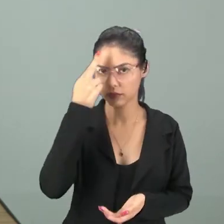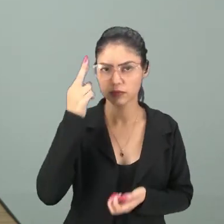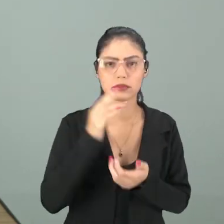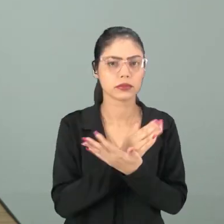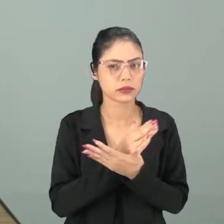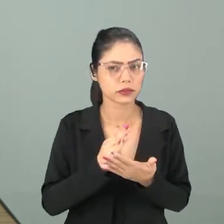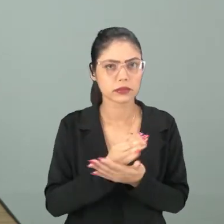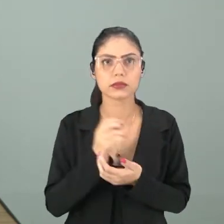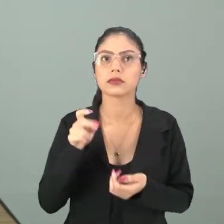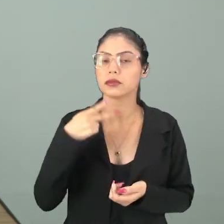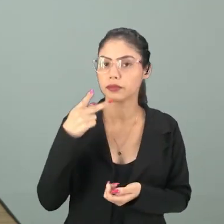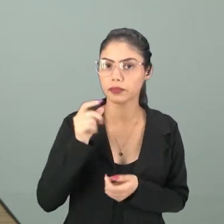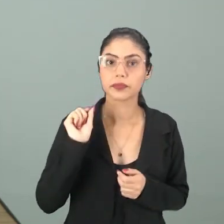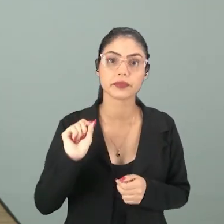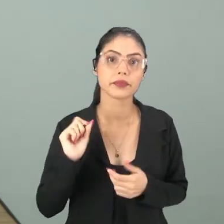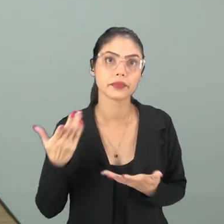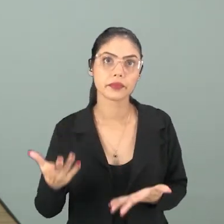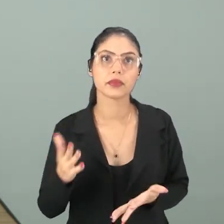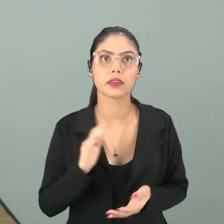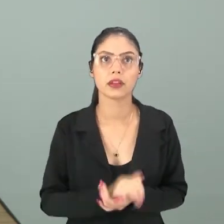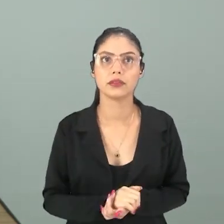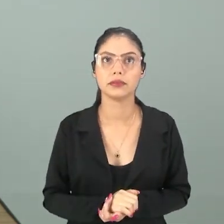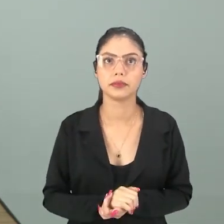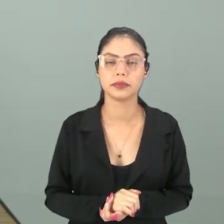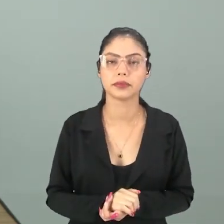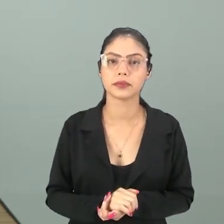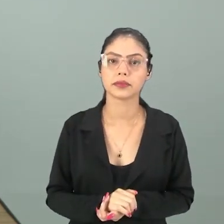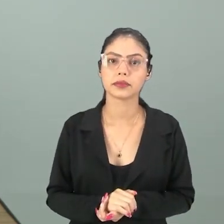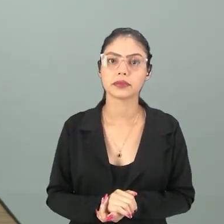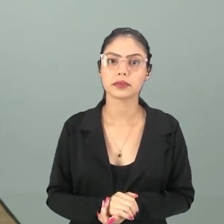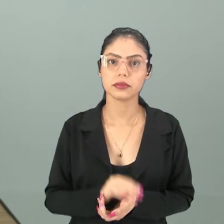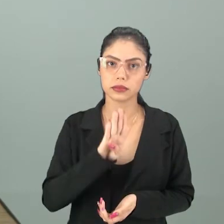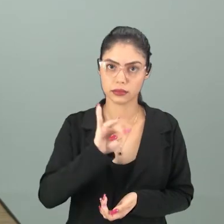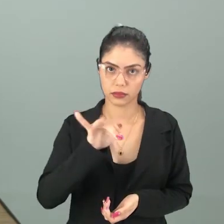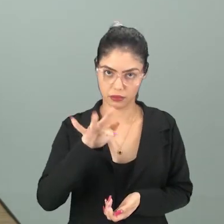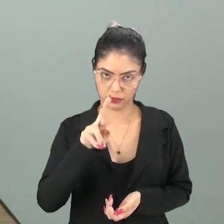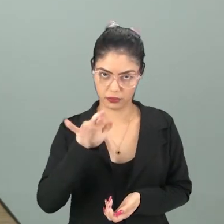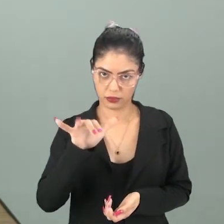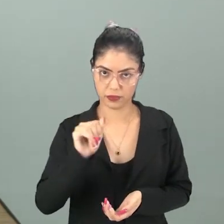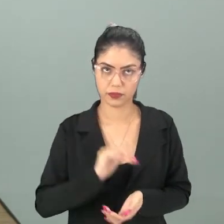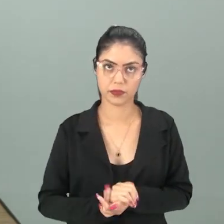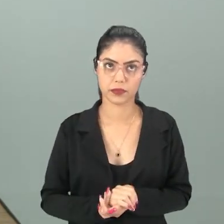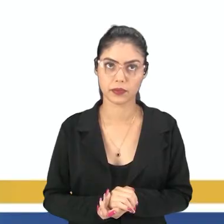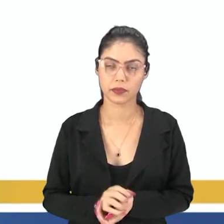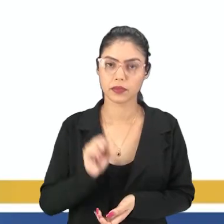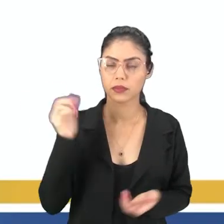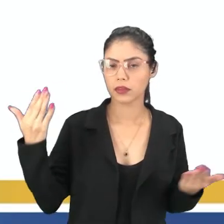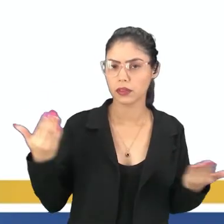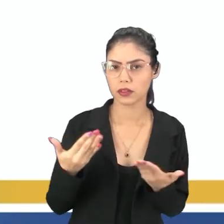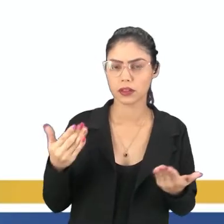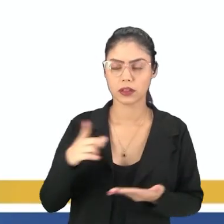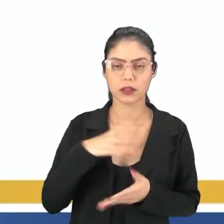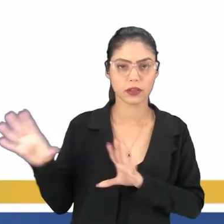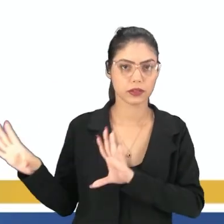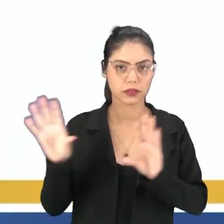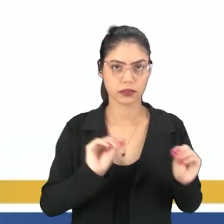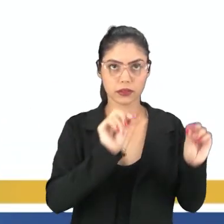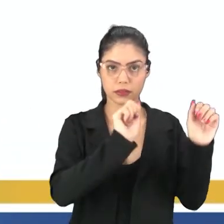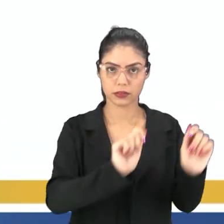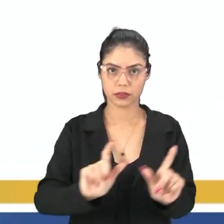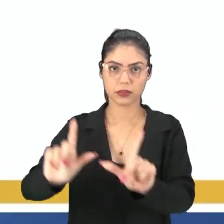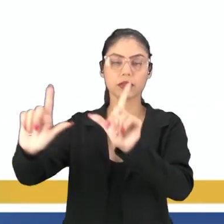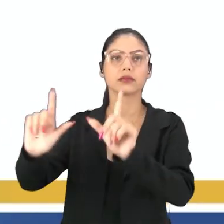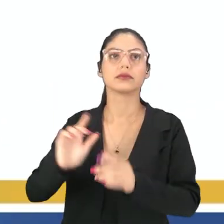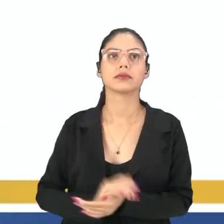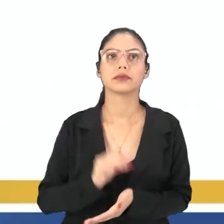alguém, eu vou estar falando, né, de uma biografia. Agora vem comigo aqui na telinha.